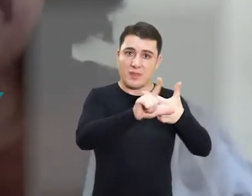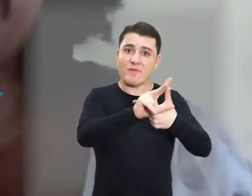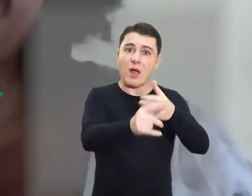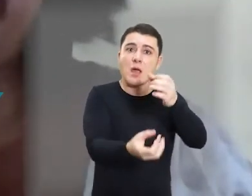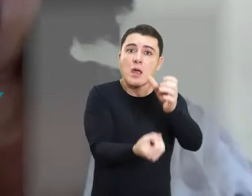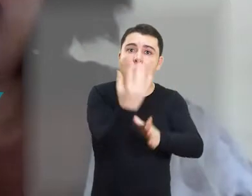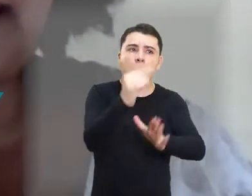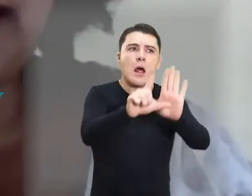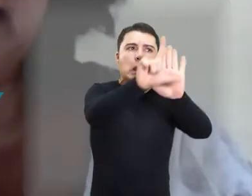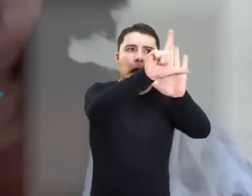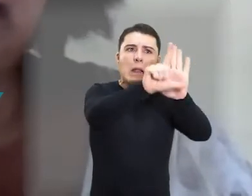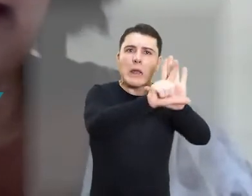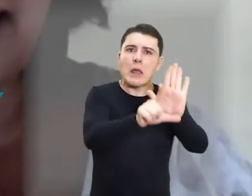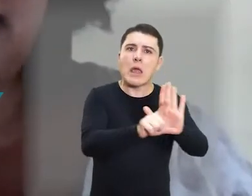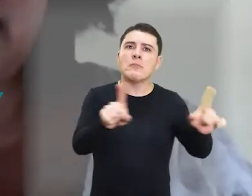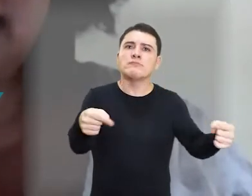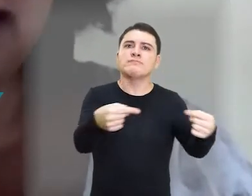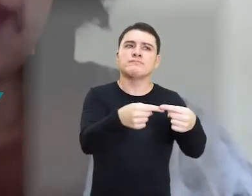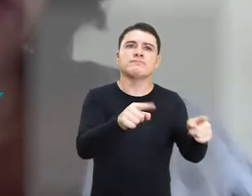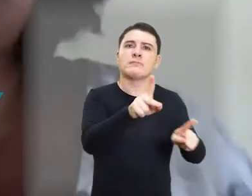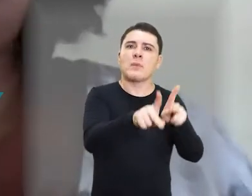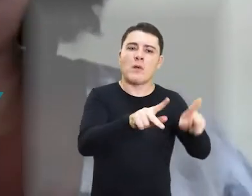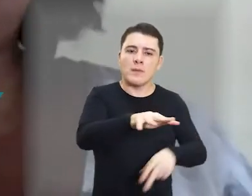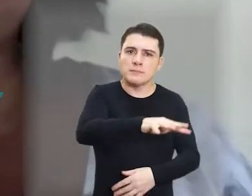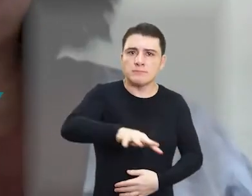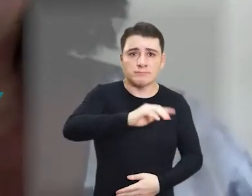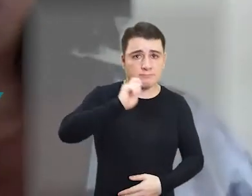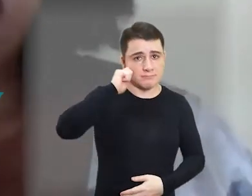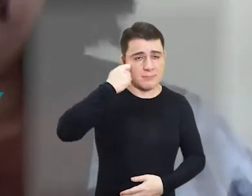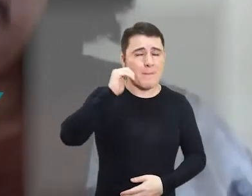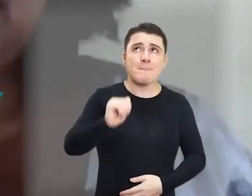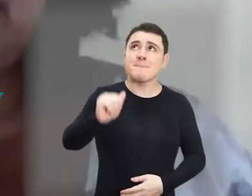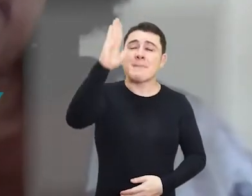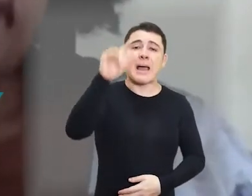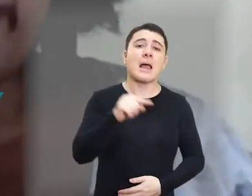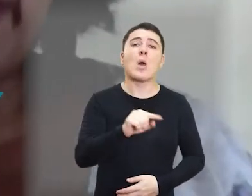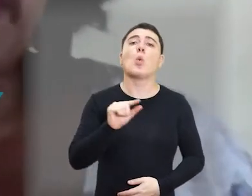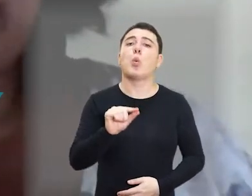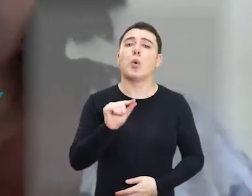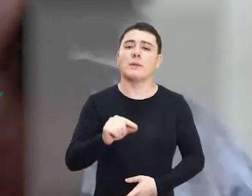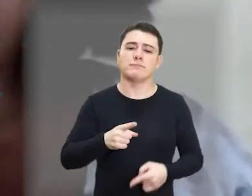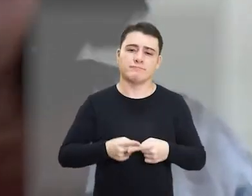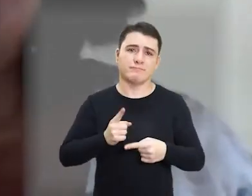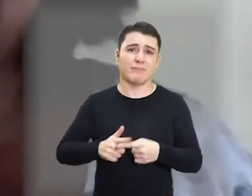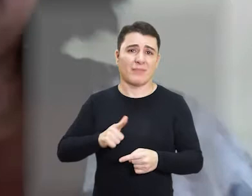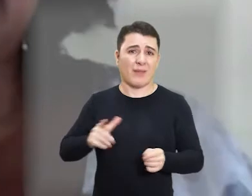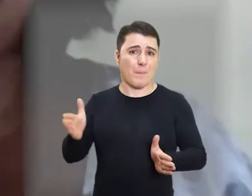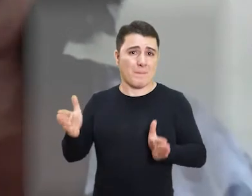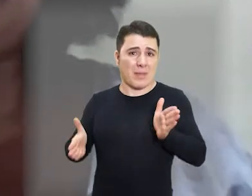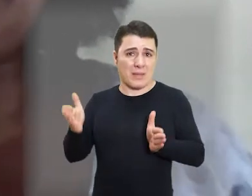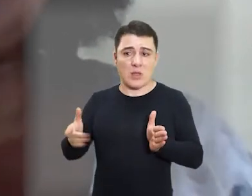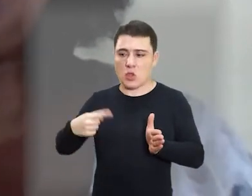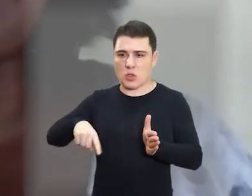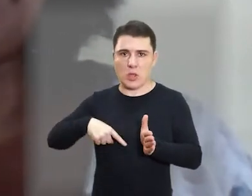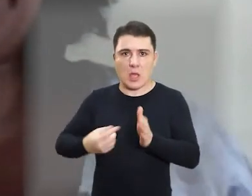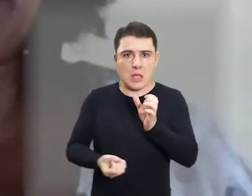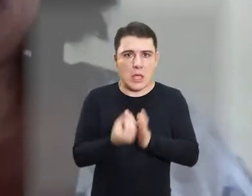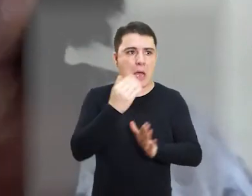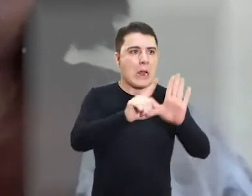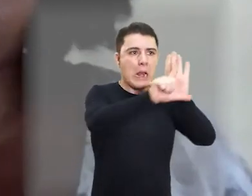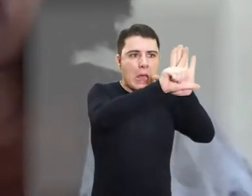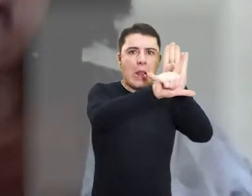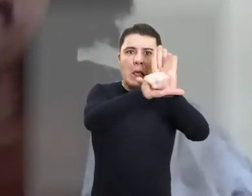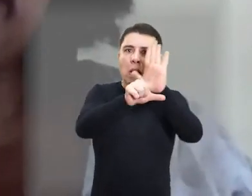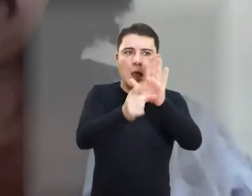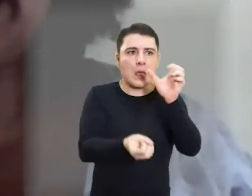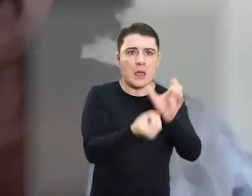de provocar leis, de criar leis, de se pensar leis em benefício do nosso povo, ainda mais, né? A gente teve um período que a